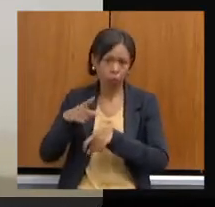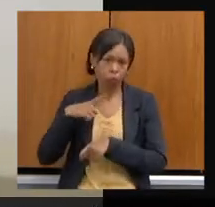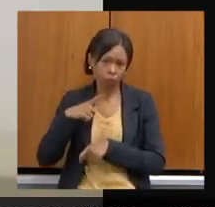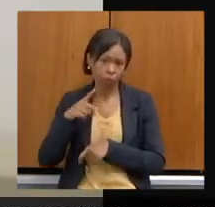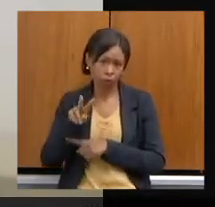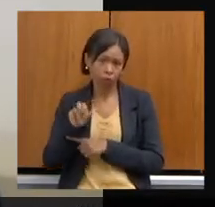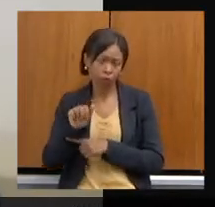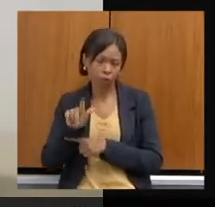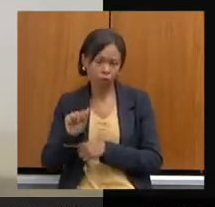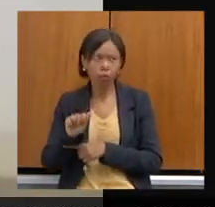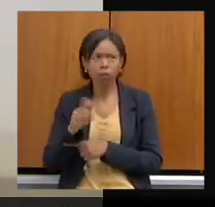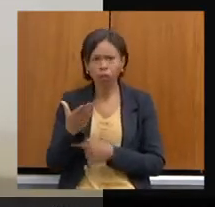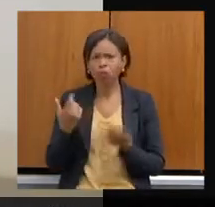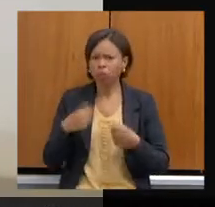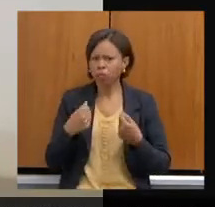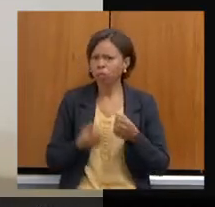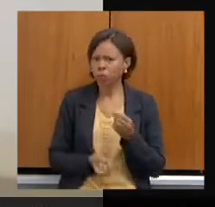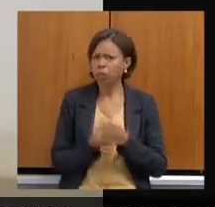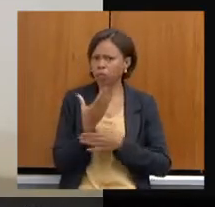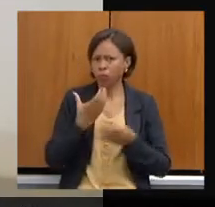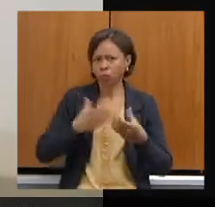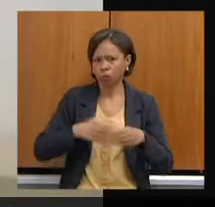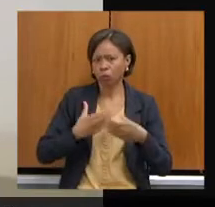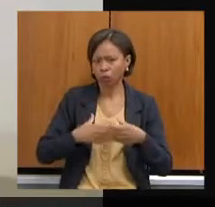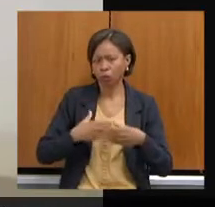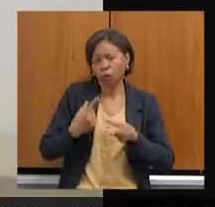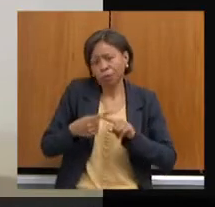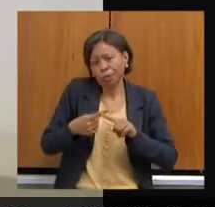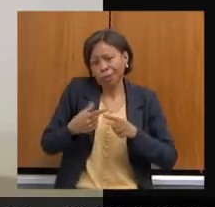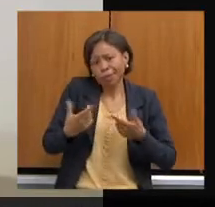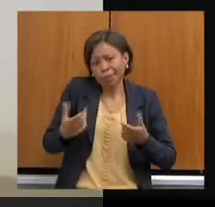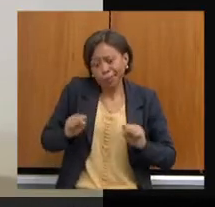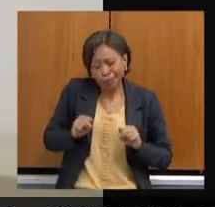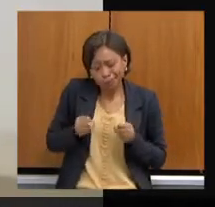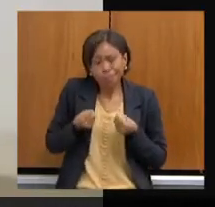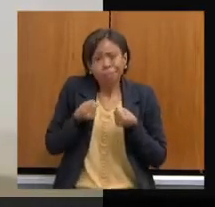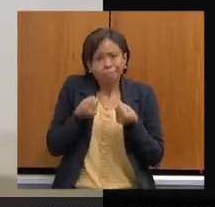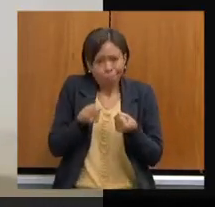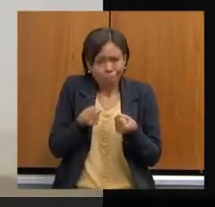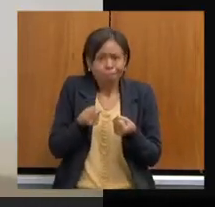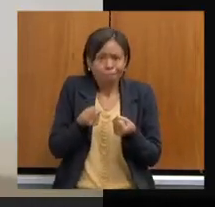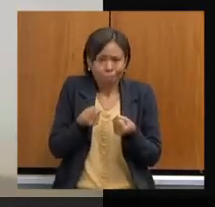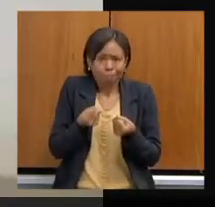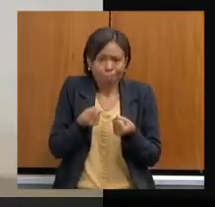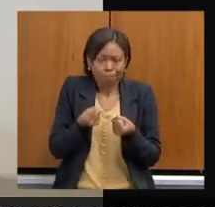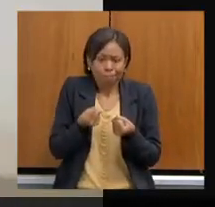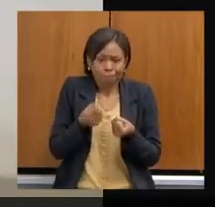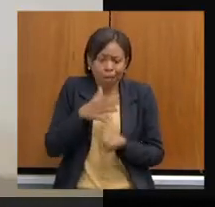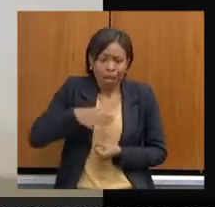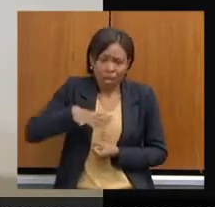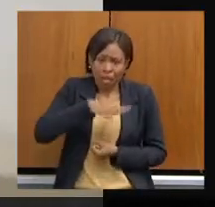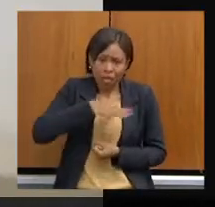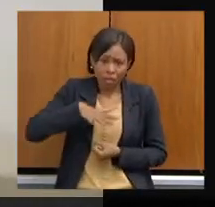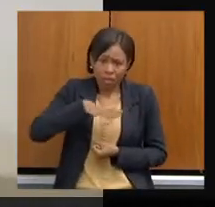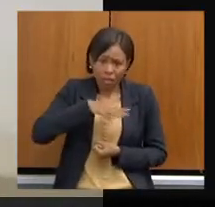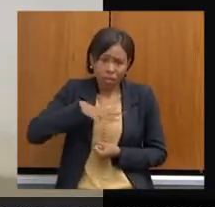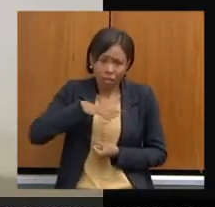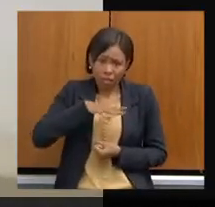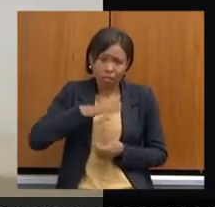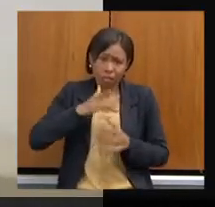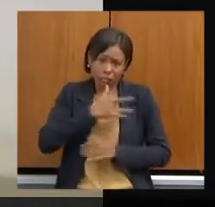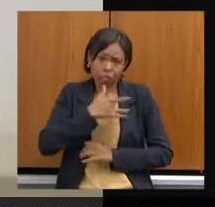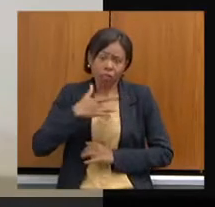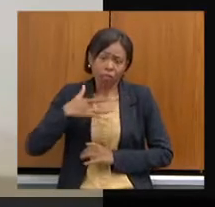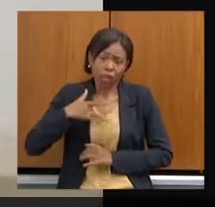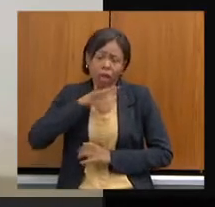sabemos a necessidade de fortalecermos o nosso sistema essa unidade de limpeza sanitária